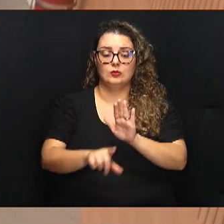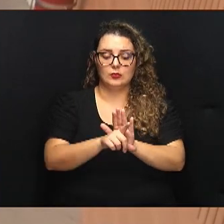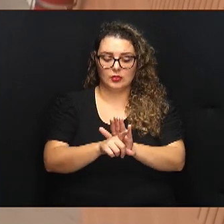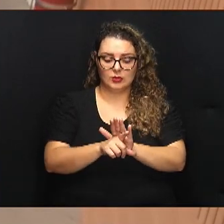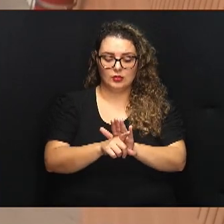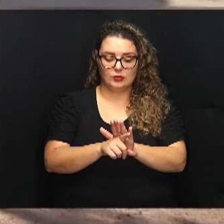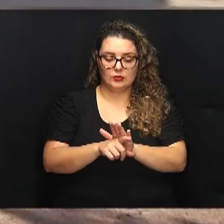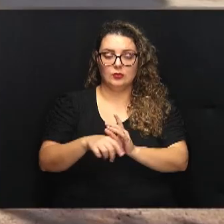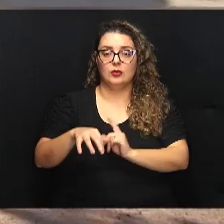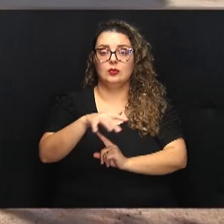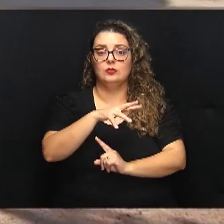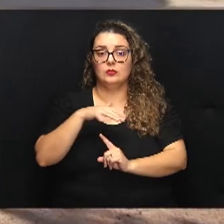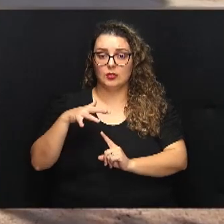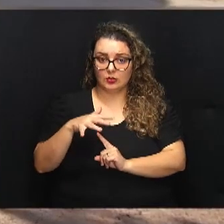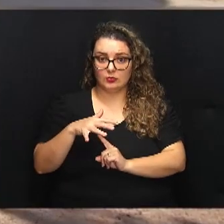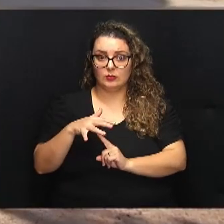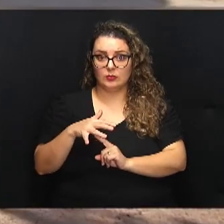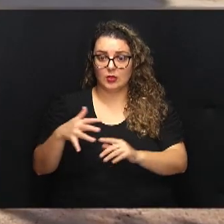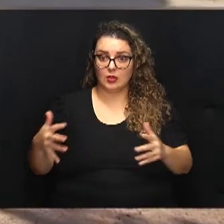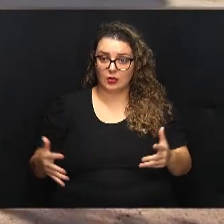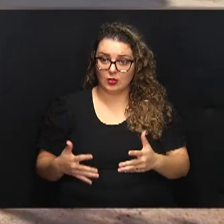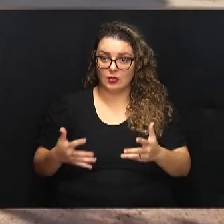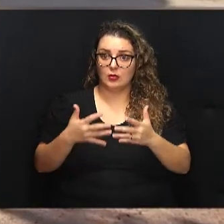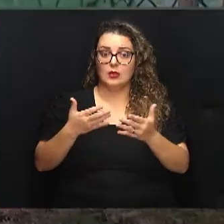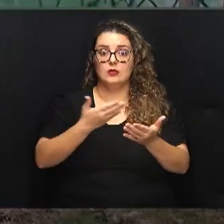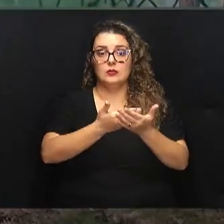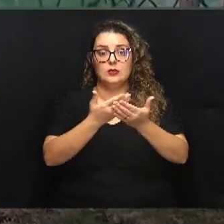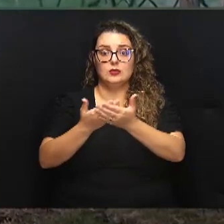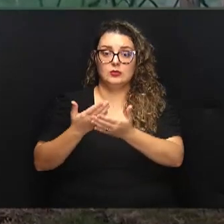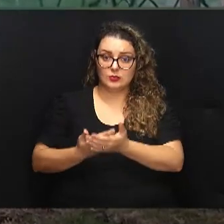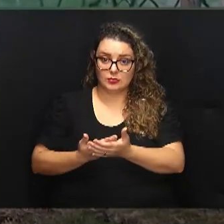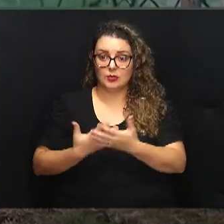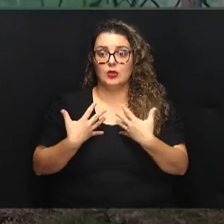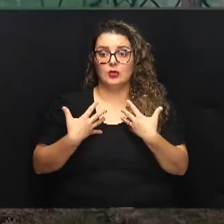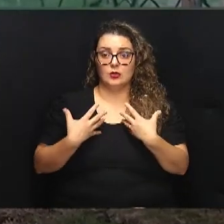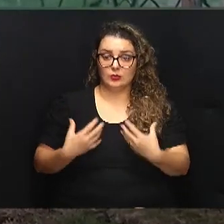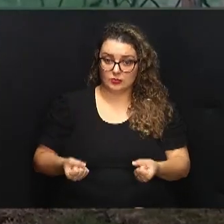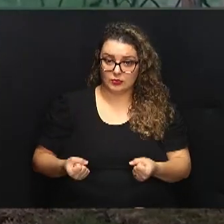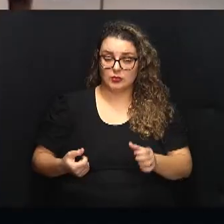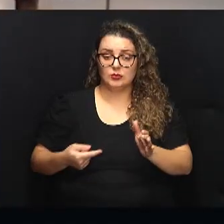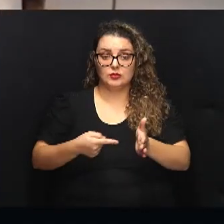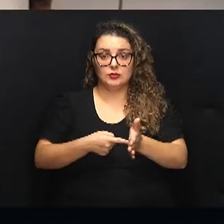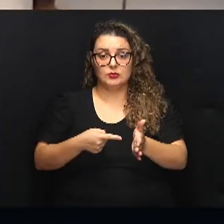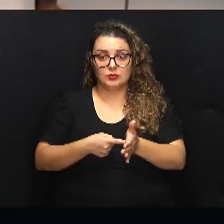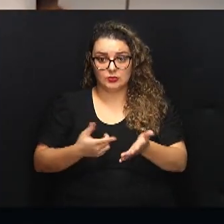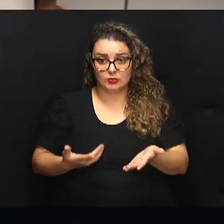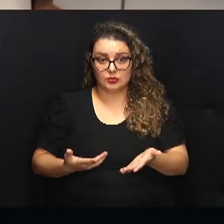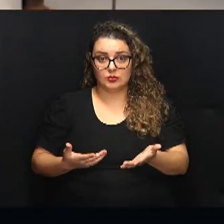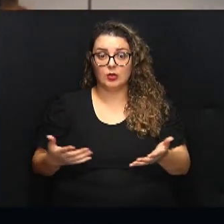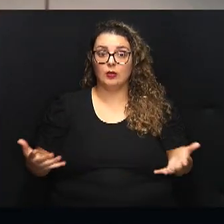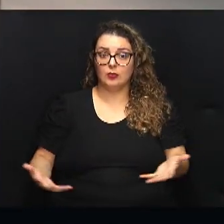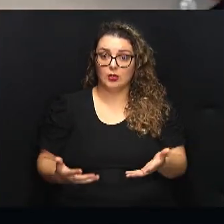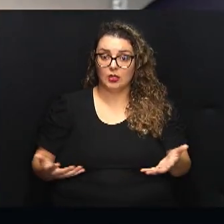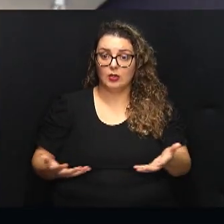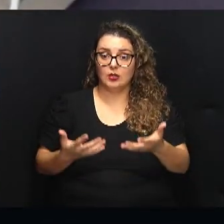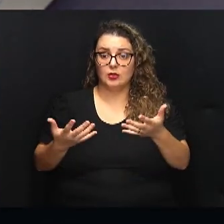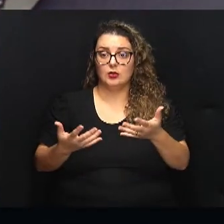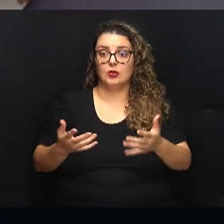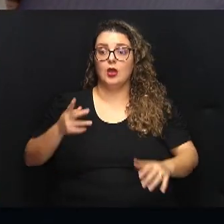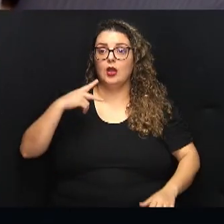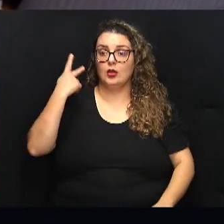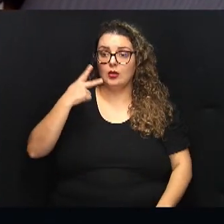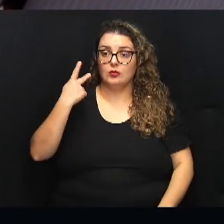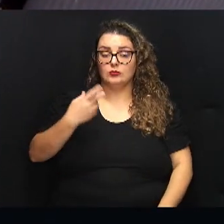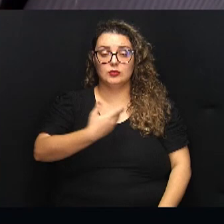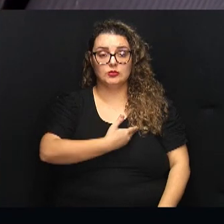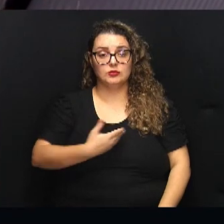legislação ambiental, a promoção de estudos, o recebimento de denúncias e o incentivo a políticas